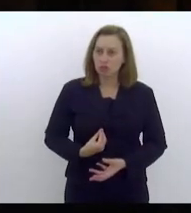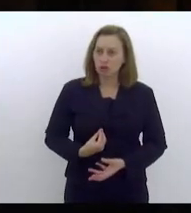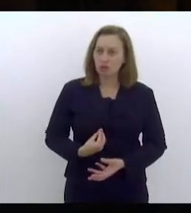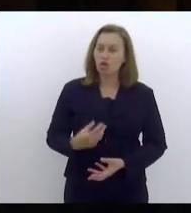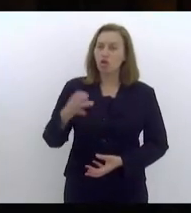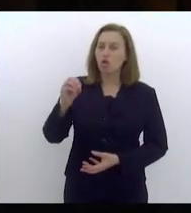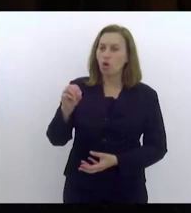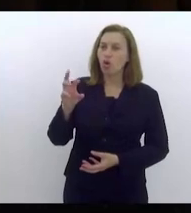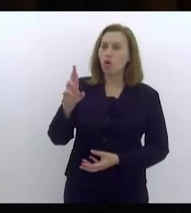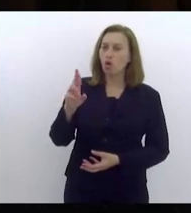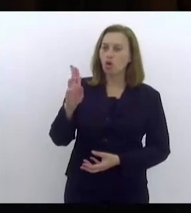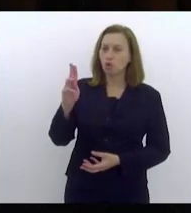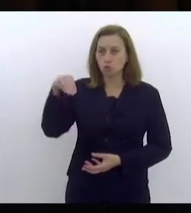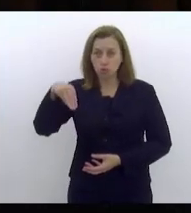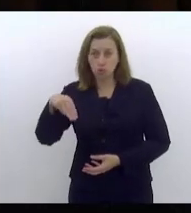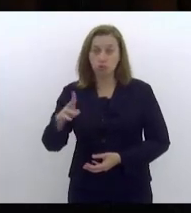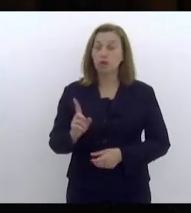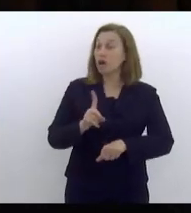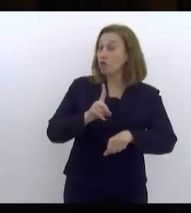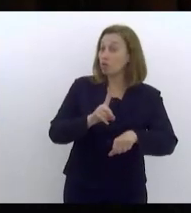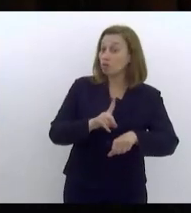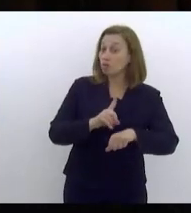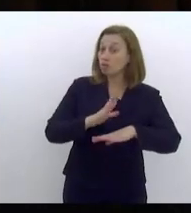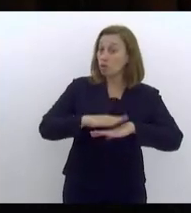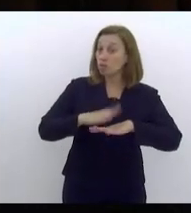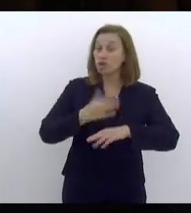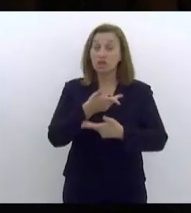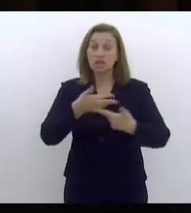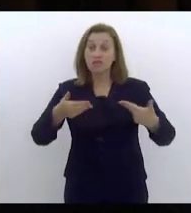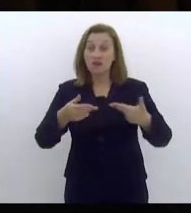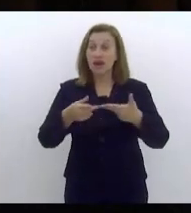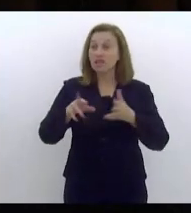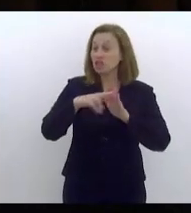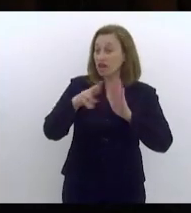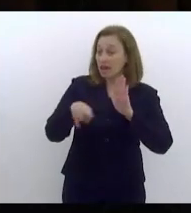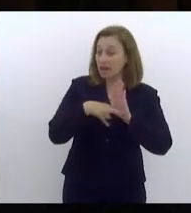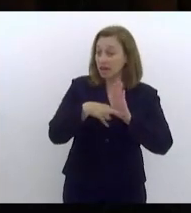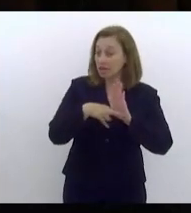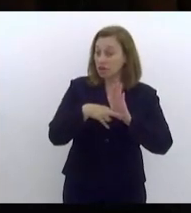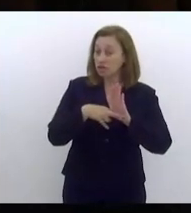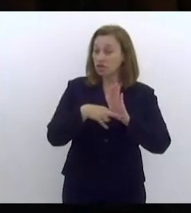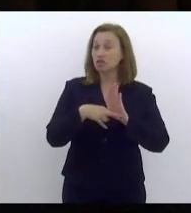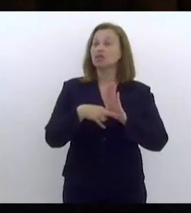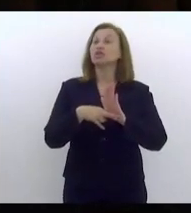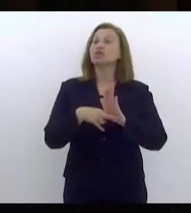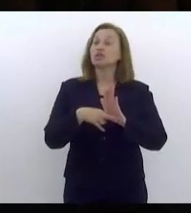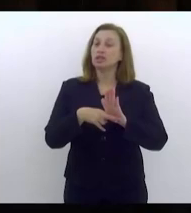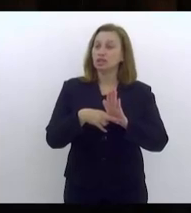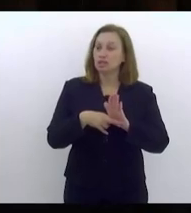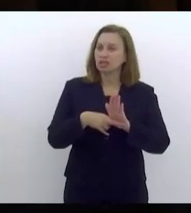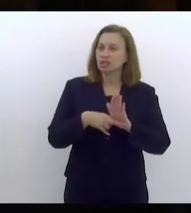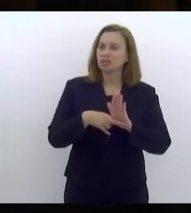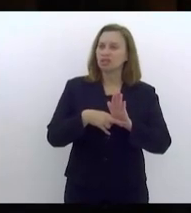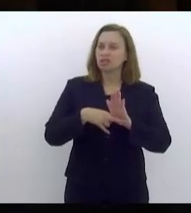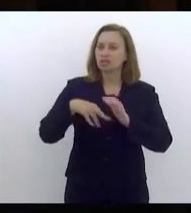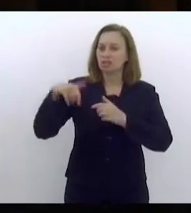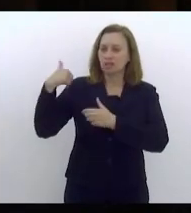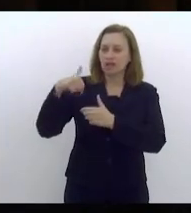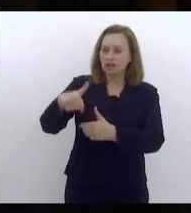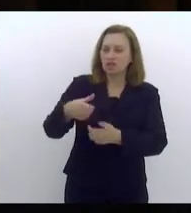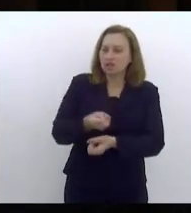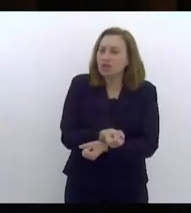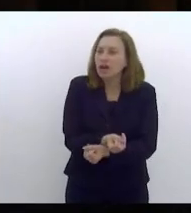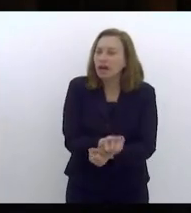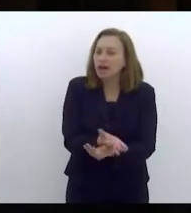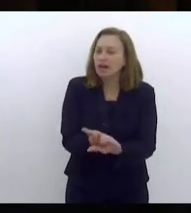Axexê, que é o momento em que uma série de obrigações tradicionais e religiosas são realizadas dentro dos